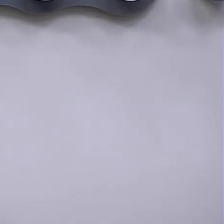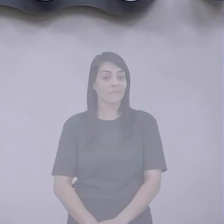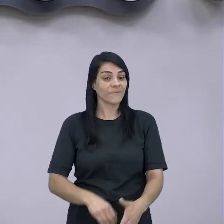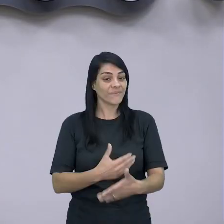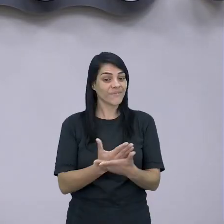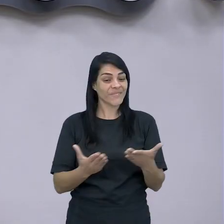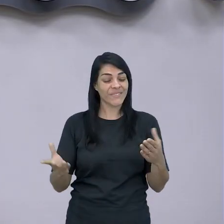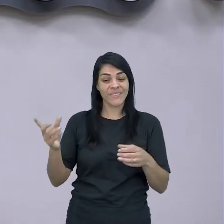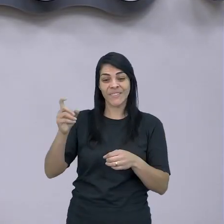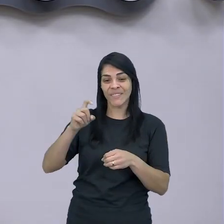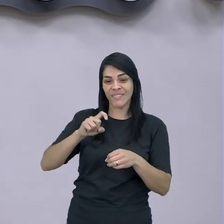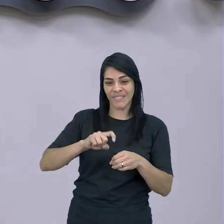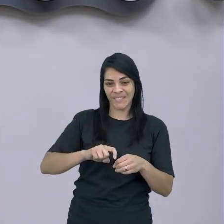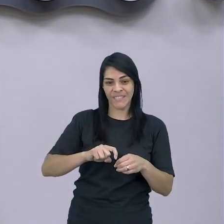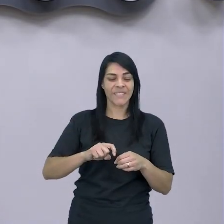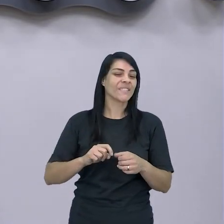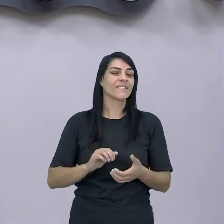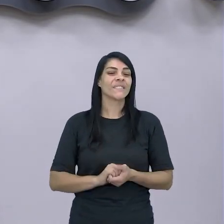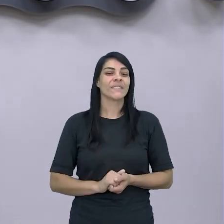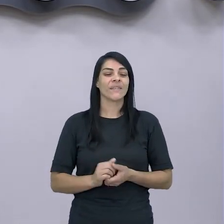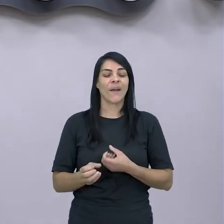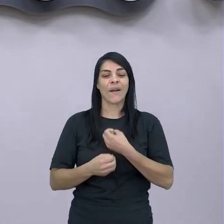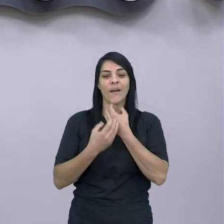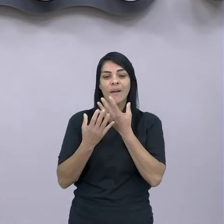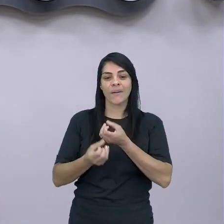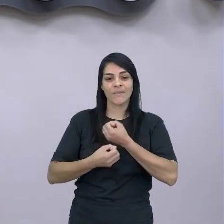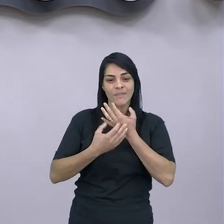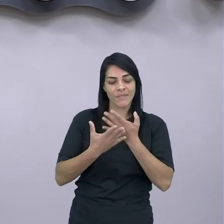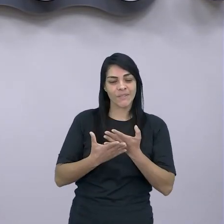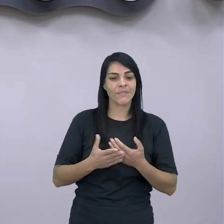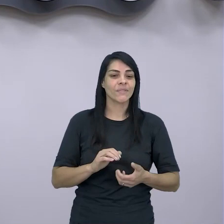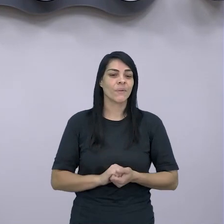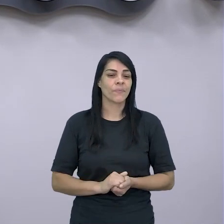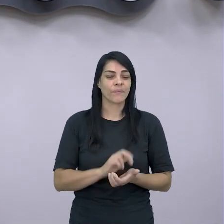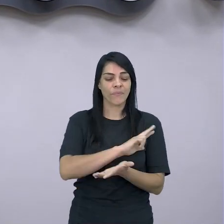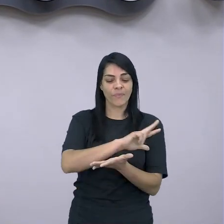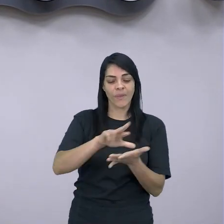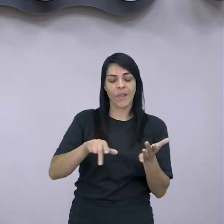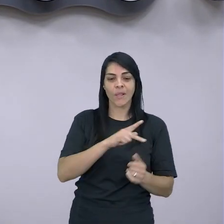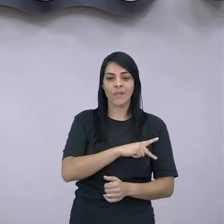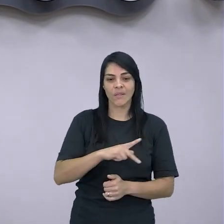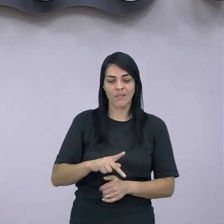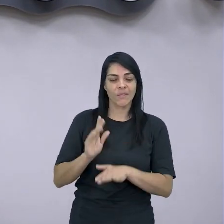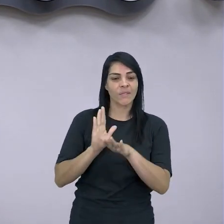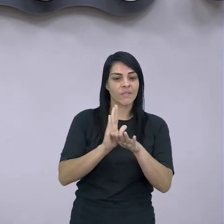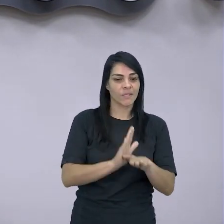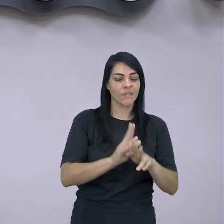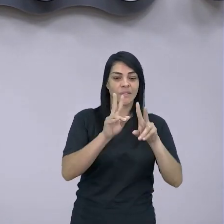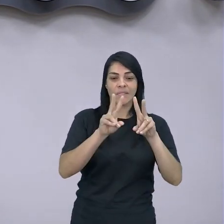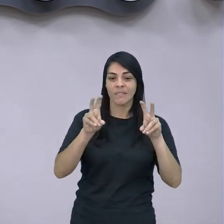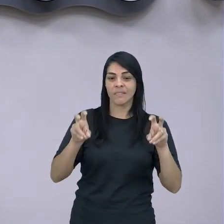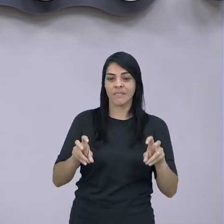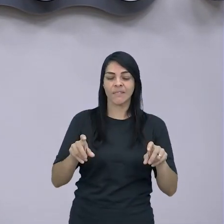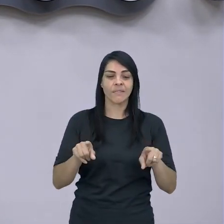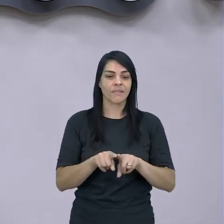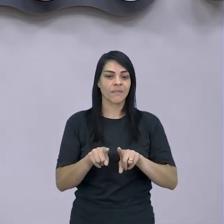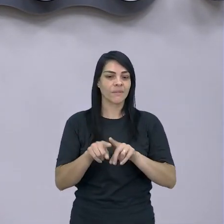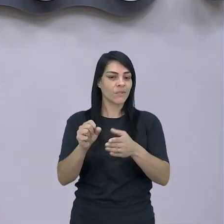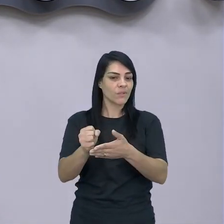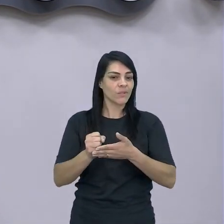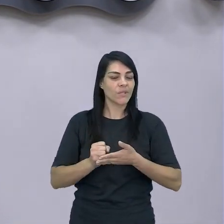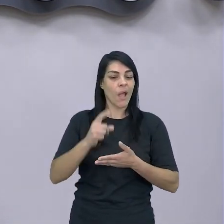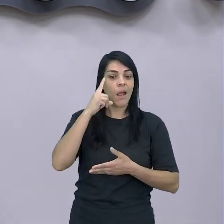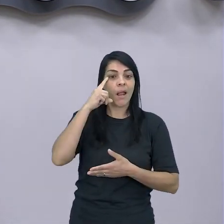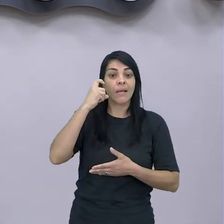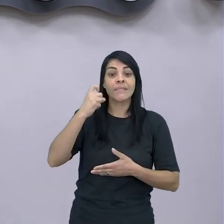Estamos de volta aqui com os nossos comentários. Muitos professores aqui colaboraram com essa questão e trouxeram ideias